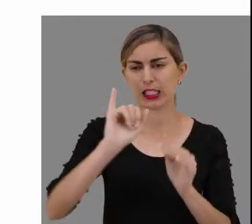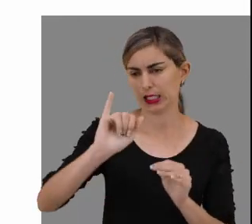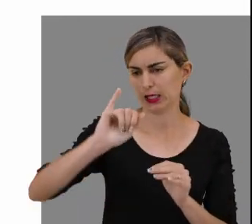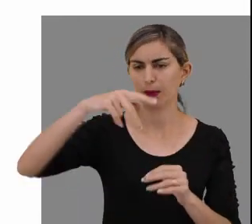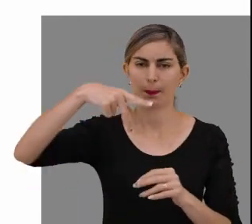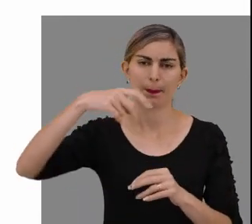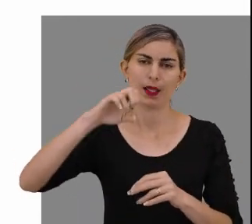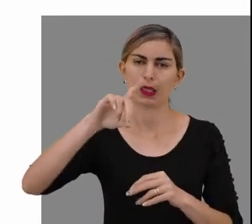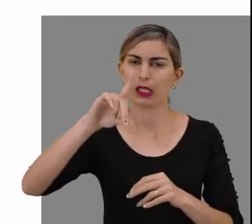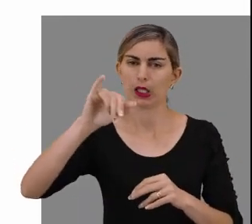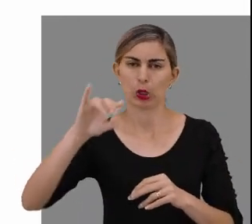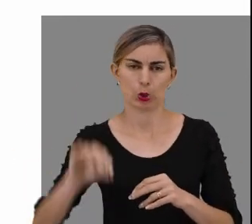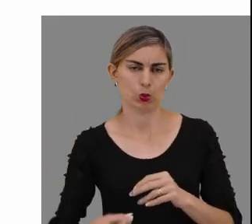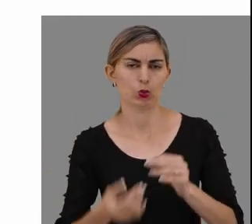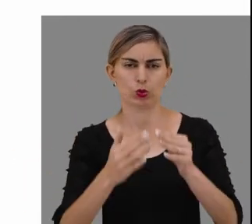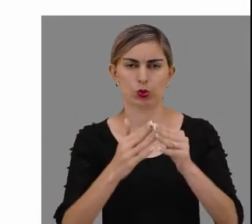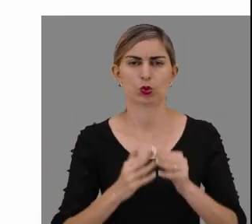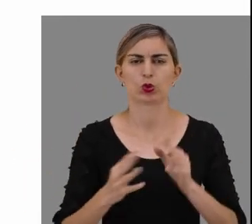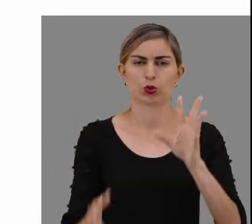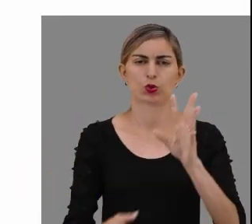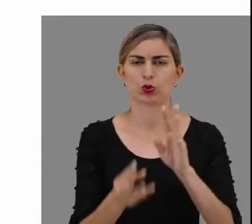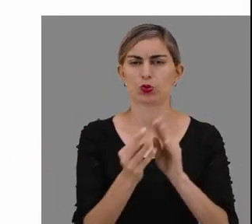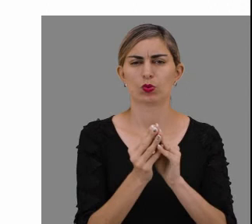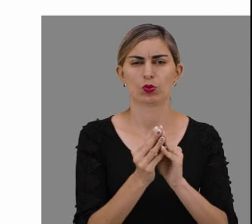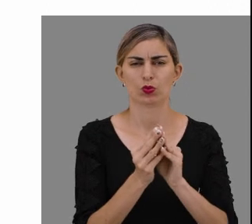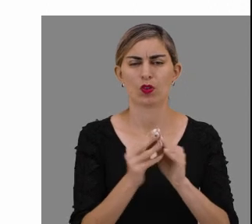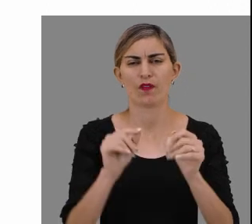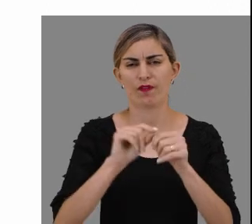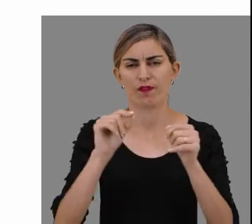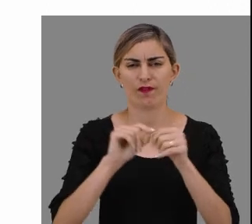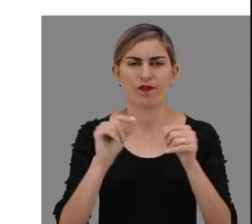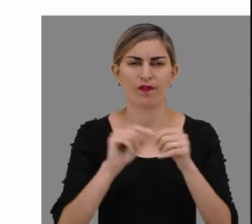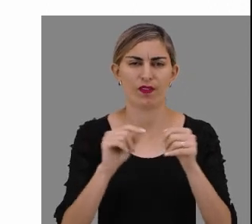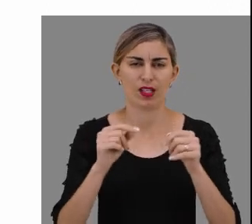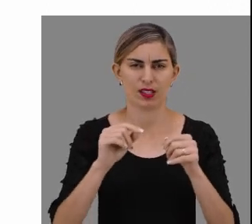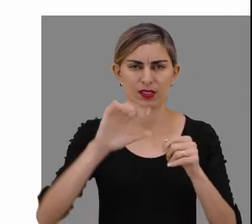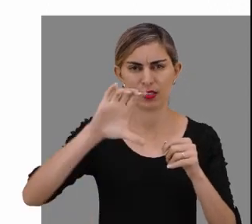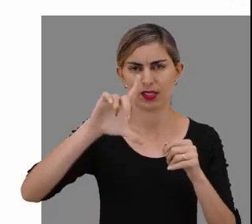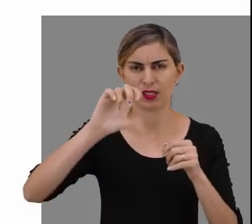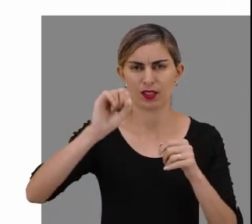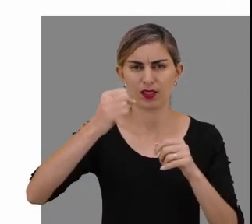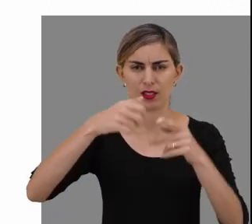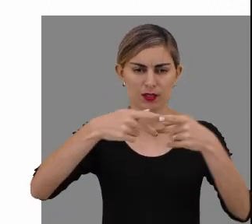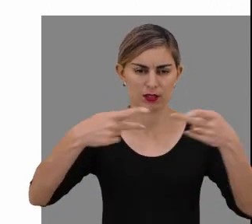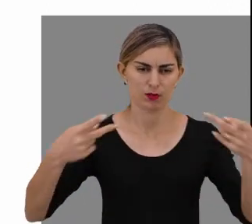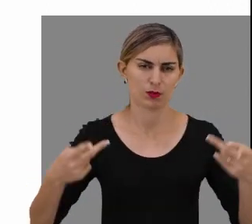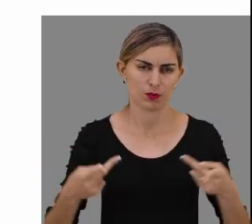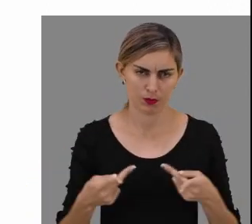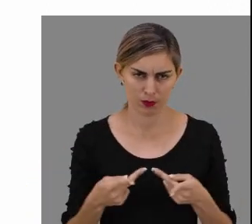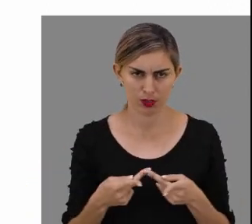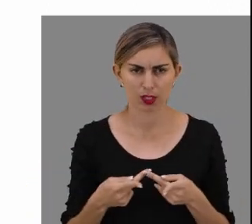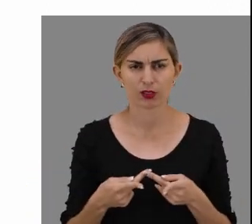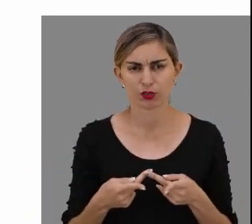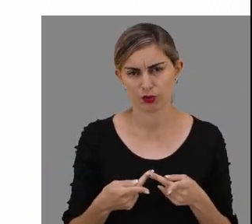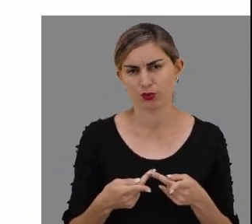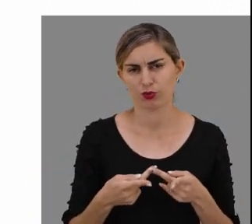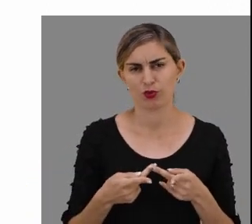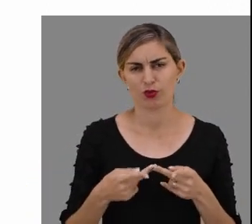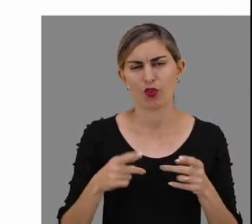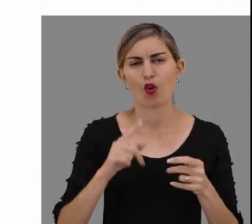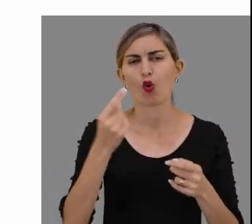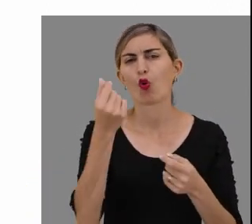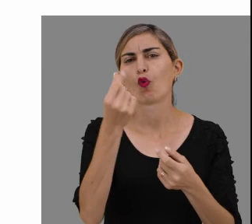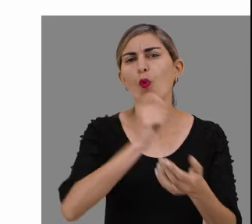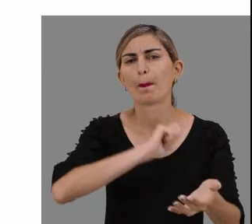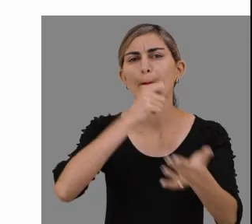interface e pedido. A implementação dessa interface vai fazer com que a classe prato precise implementar o